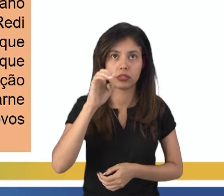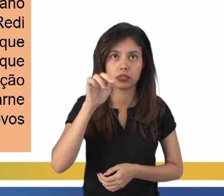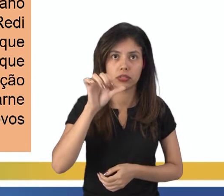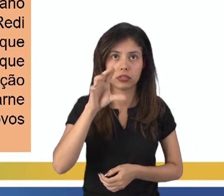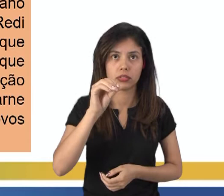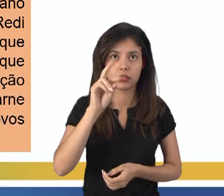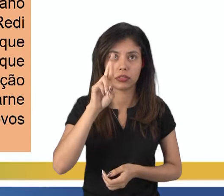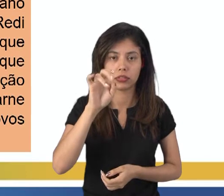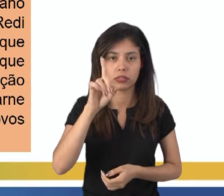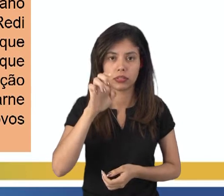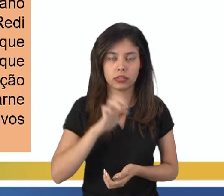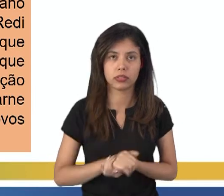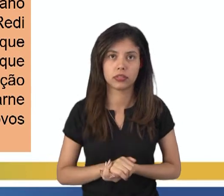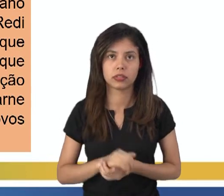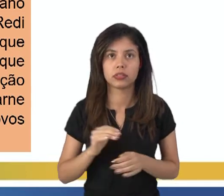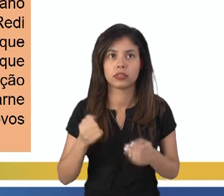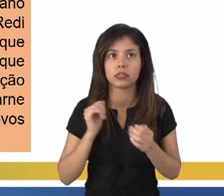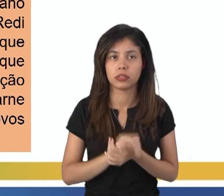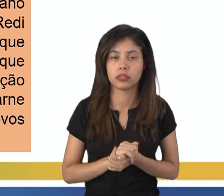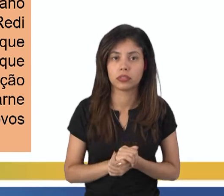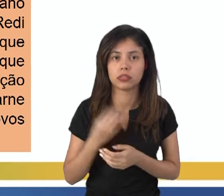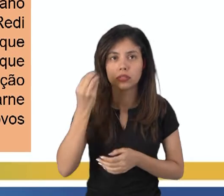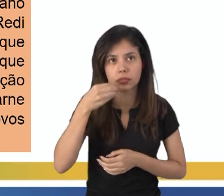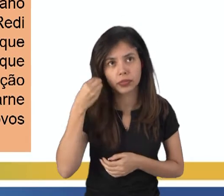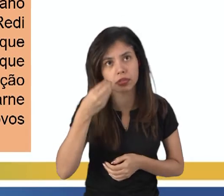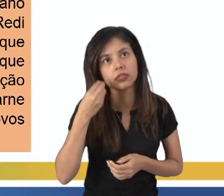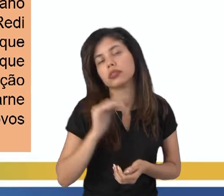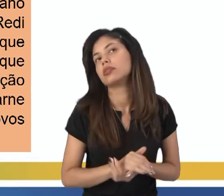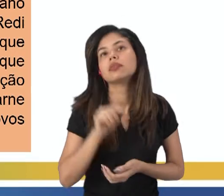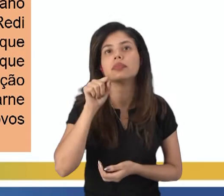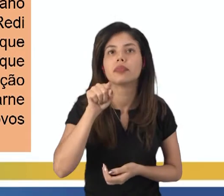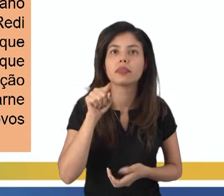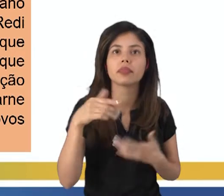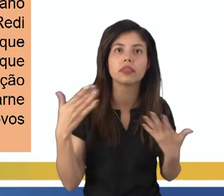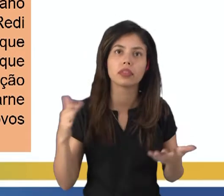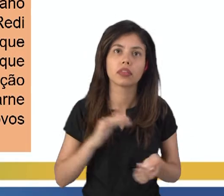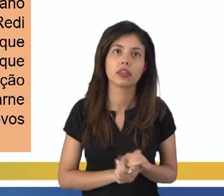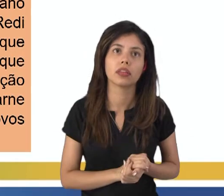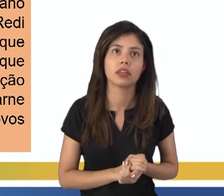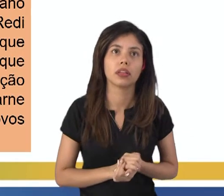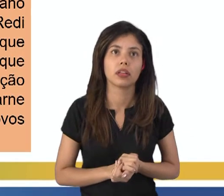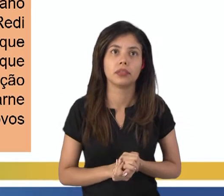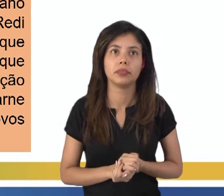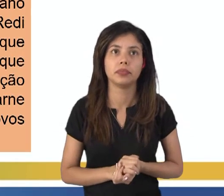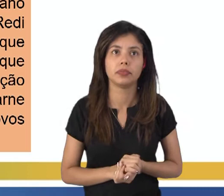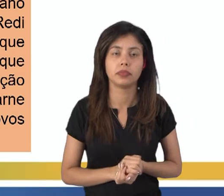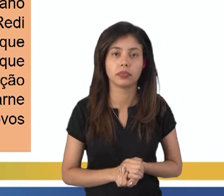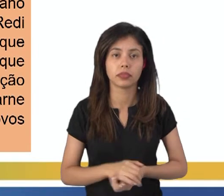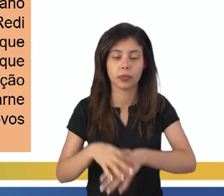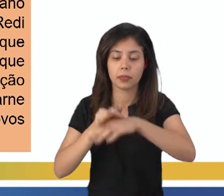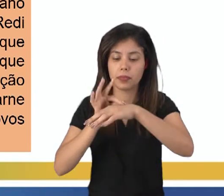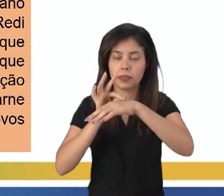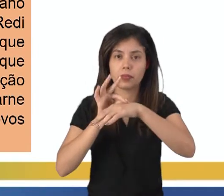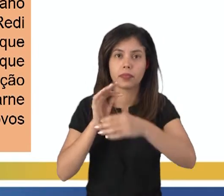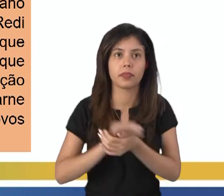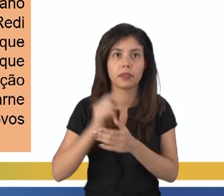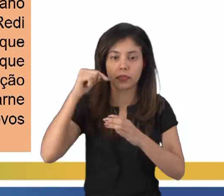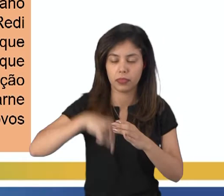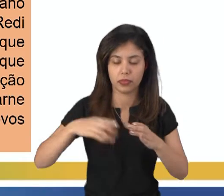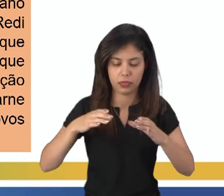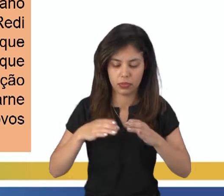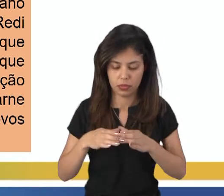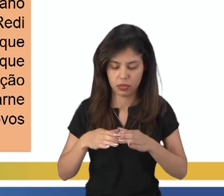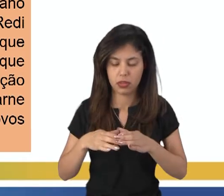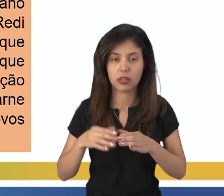que ele fez? Ele fez um simples experimento. Em um experimento, ele colocou um pedaço de carne dentro de um